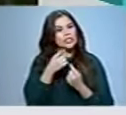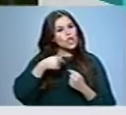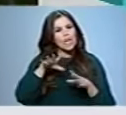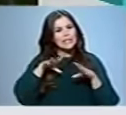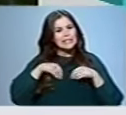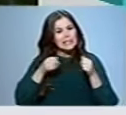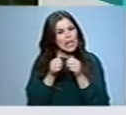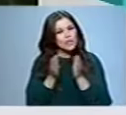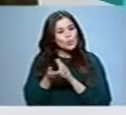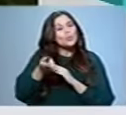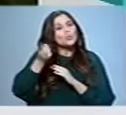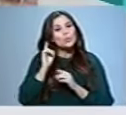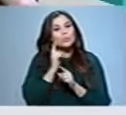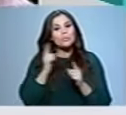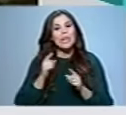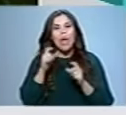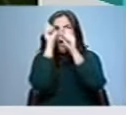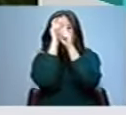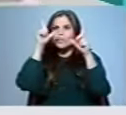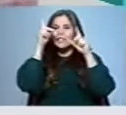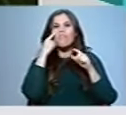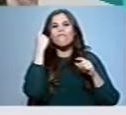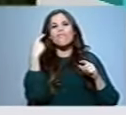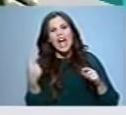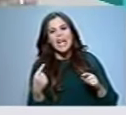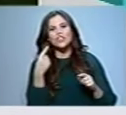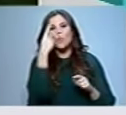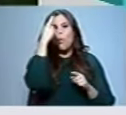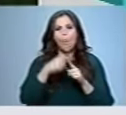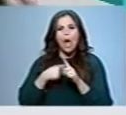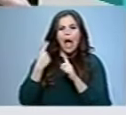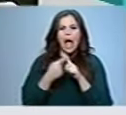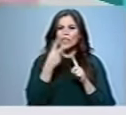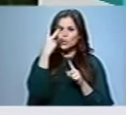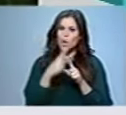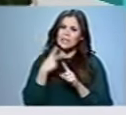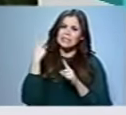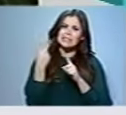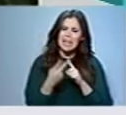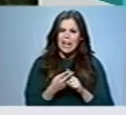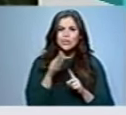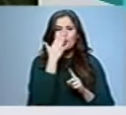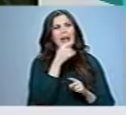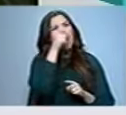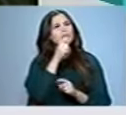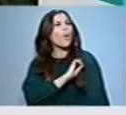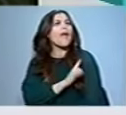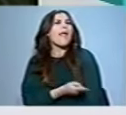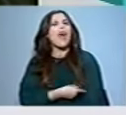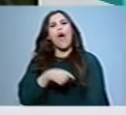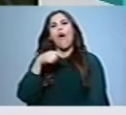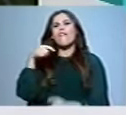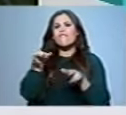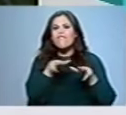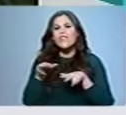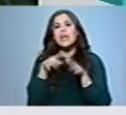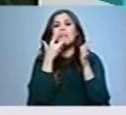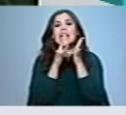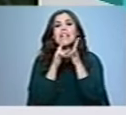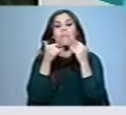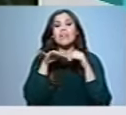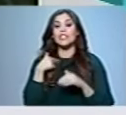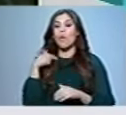ser. Sim. E o conceito de viagens de 1 ano, de 2 anos, é algo que parece que é para os heróis, ou para os filmes, ou para os livros. Sim. E eu quando fui